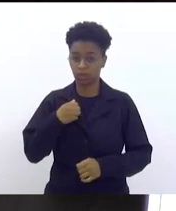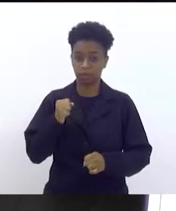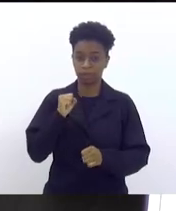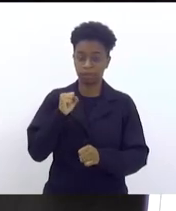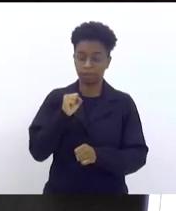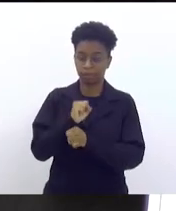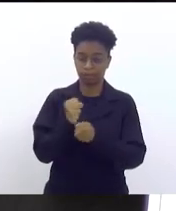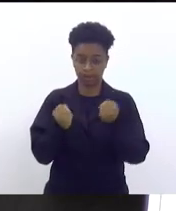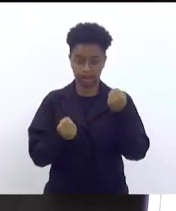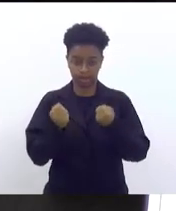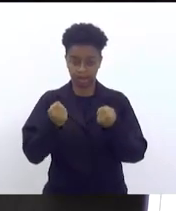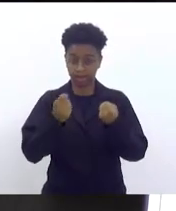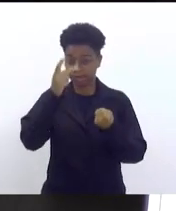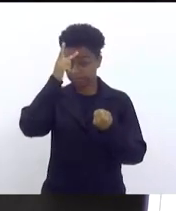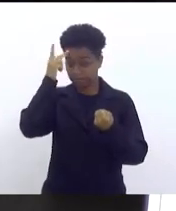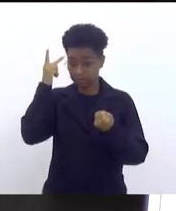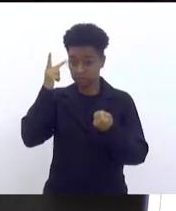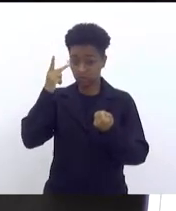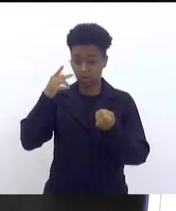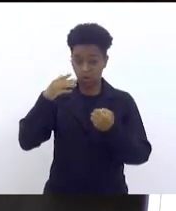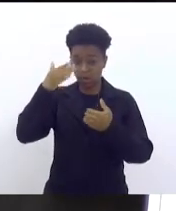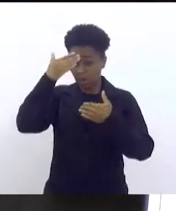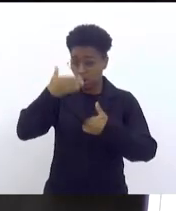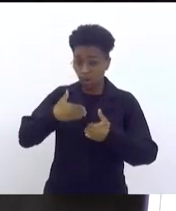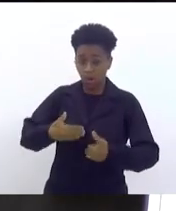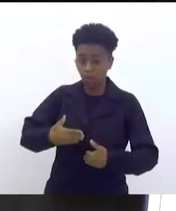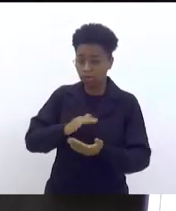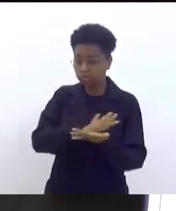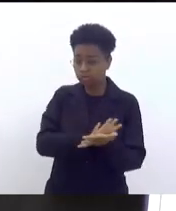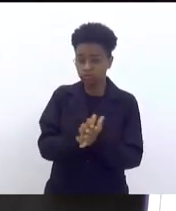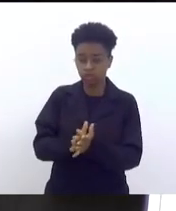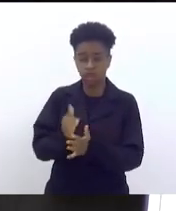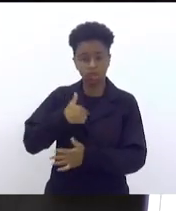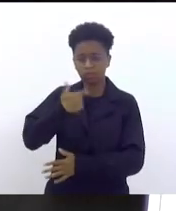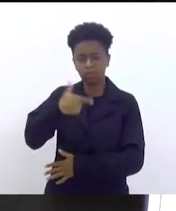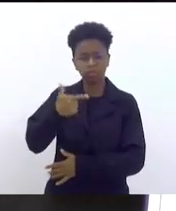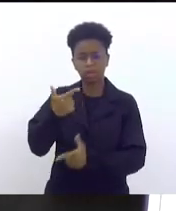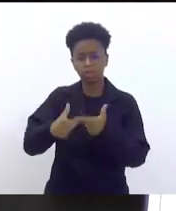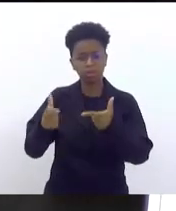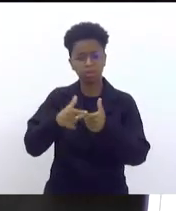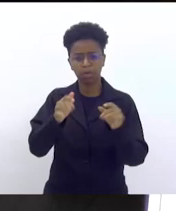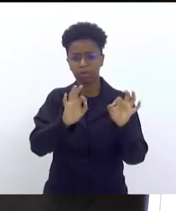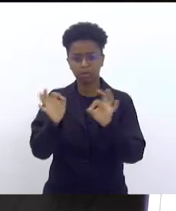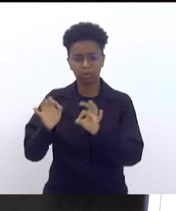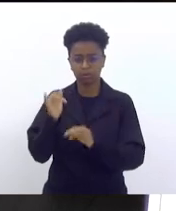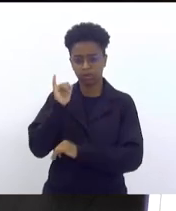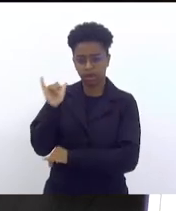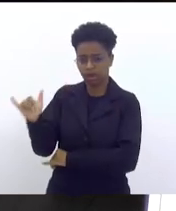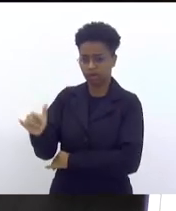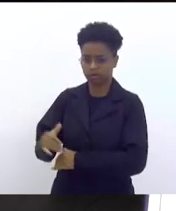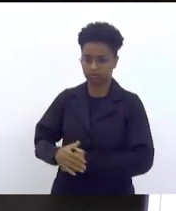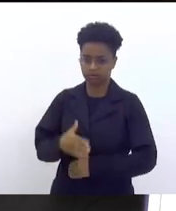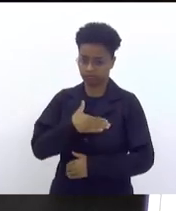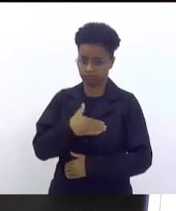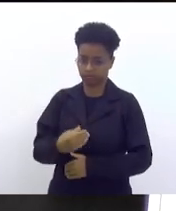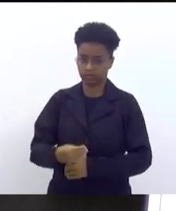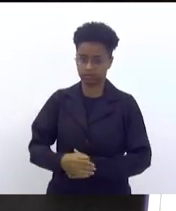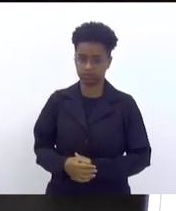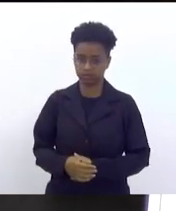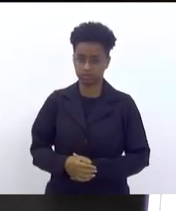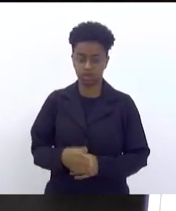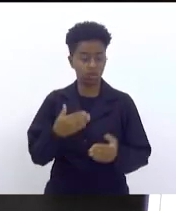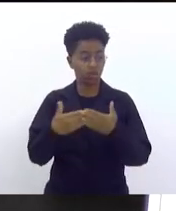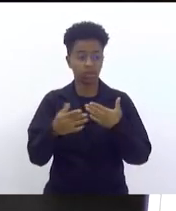uma pessoa que estava destruída pela droga e eu não tenho o menor problema em dizer isto para todo mundo